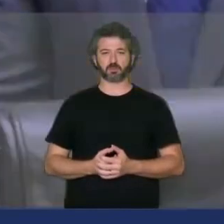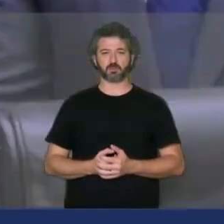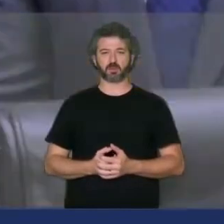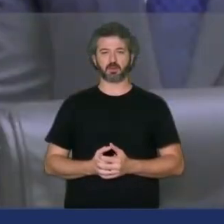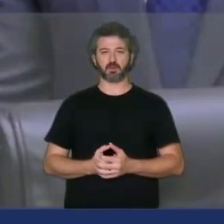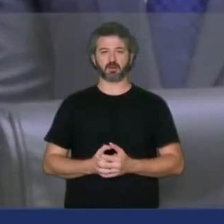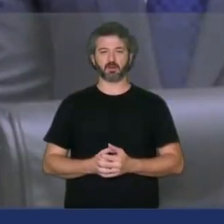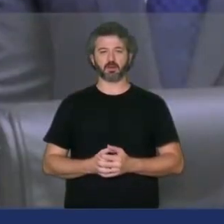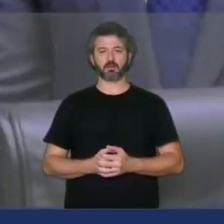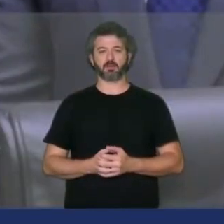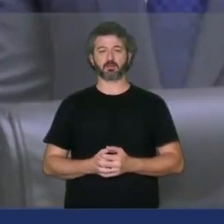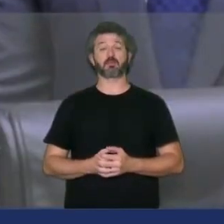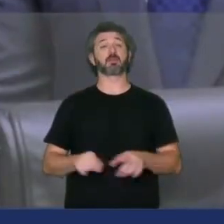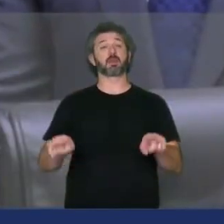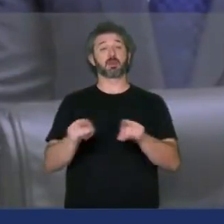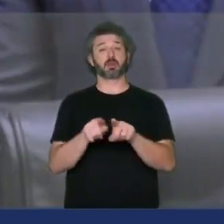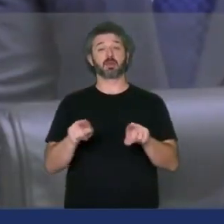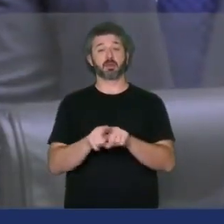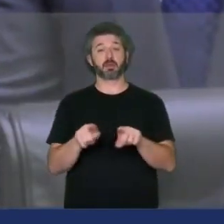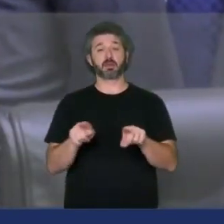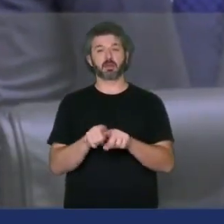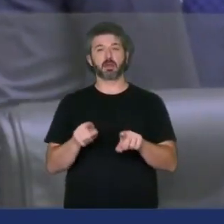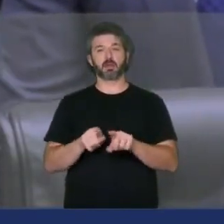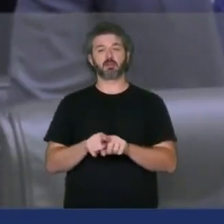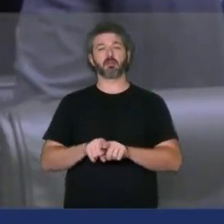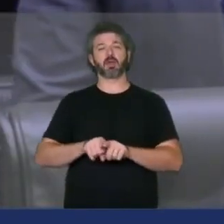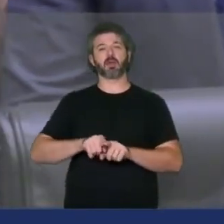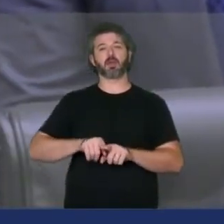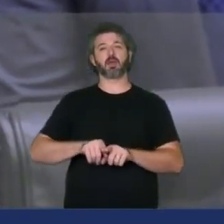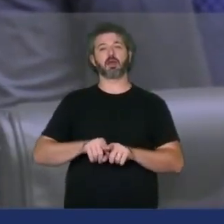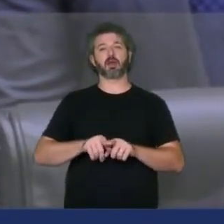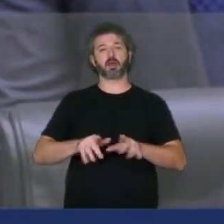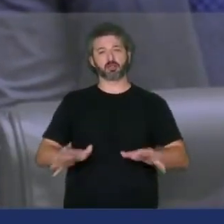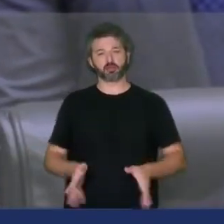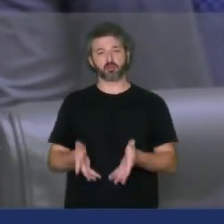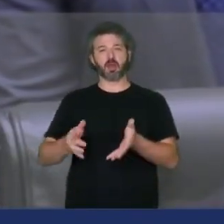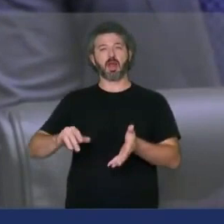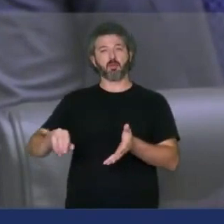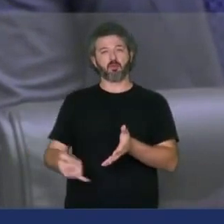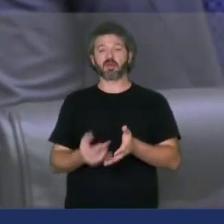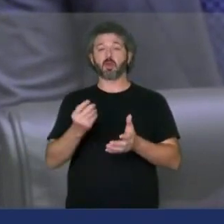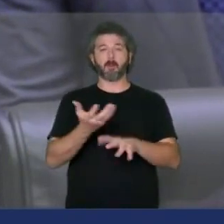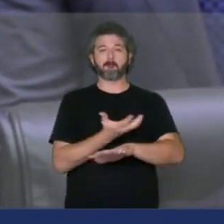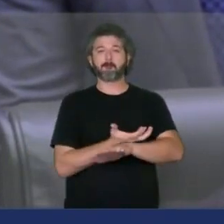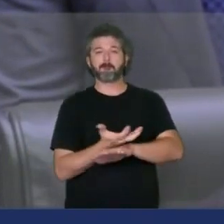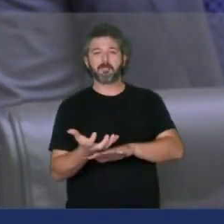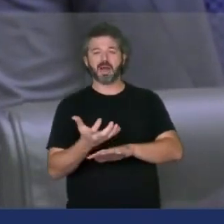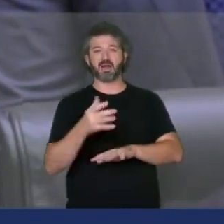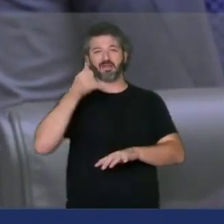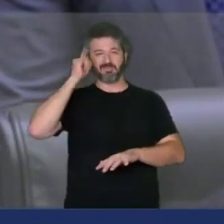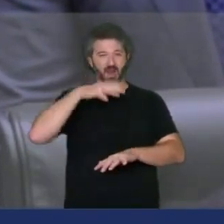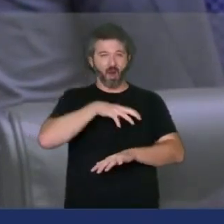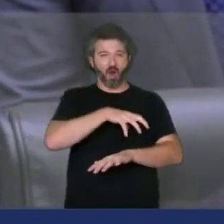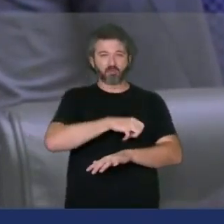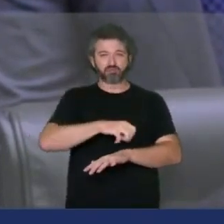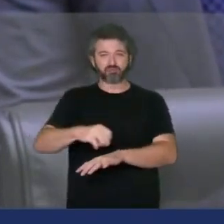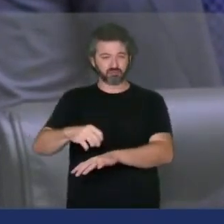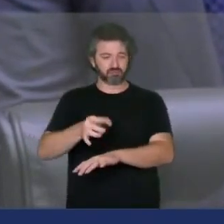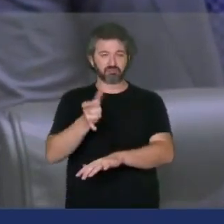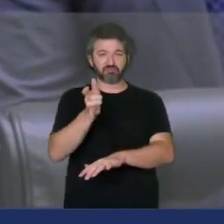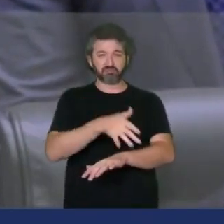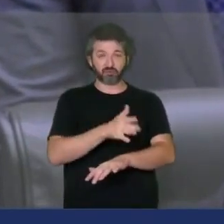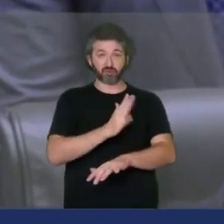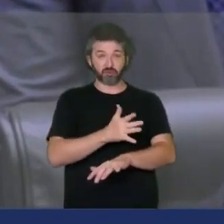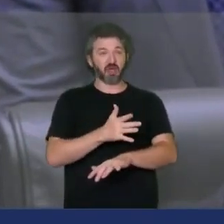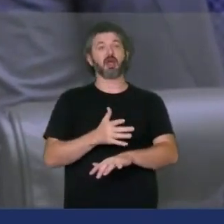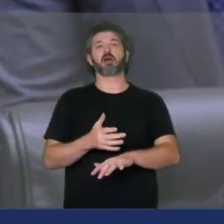além de estimular o reaproveitamento de pastagem degradadas o Brasil não precisa desmatar para